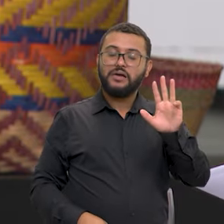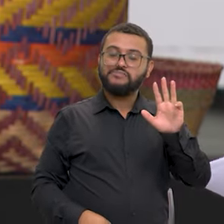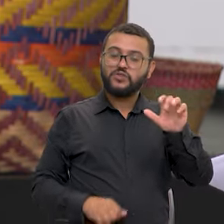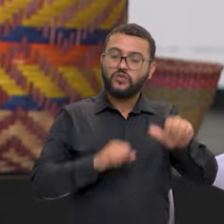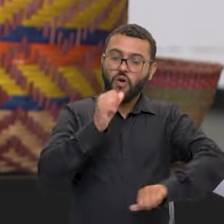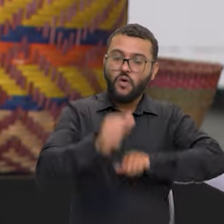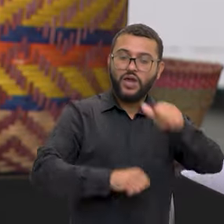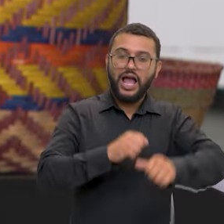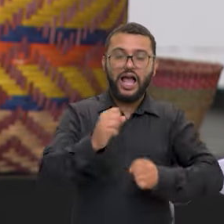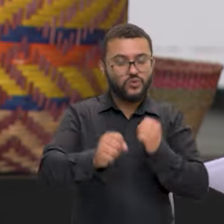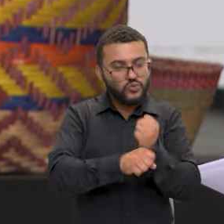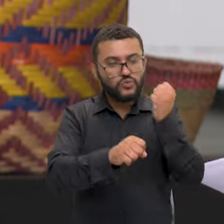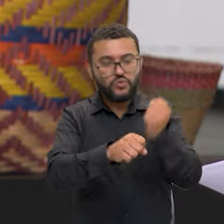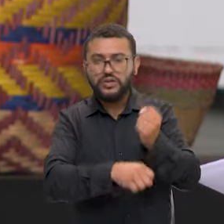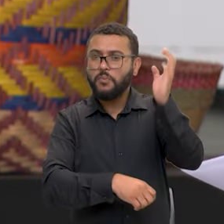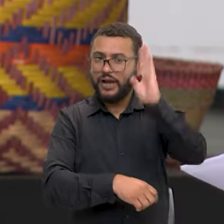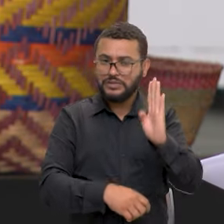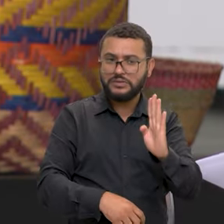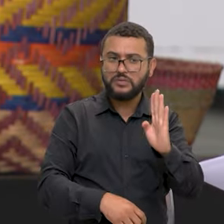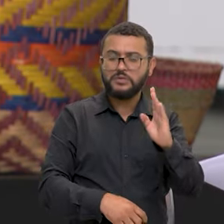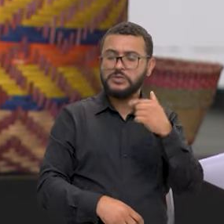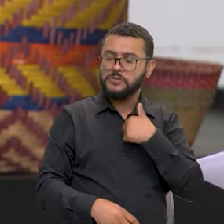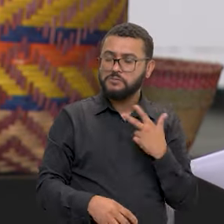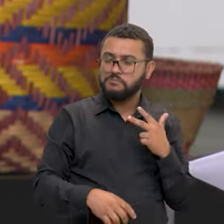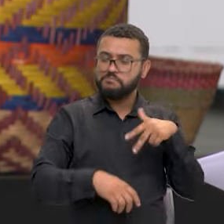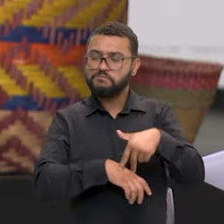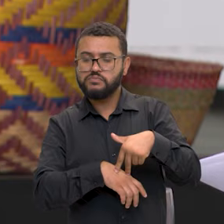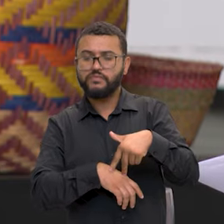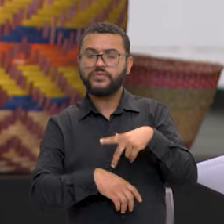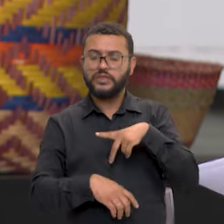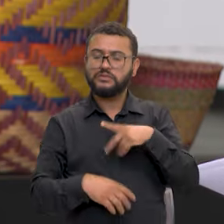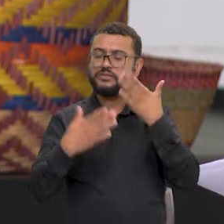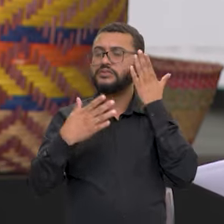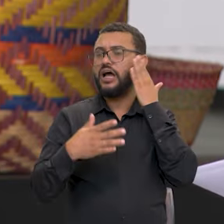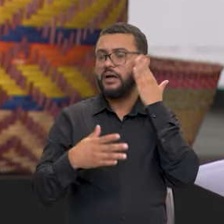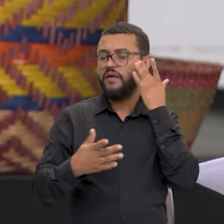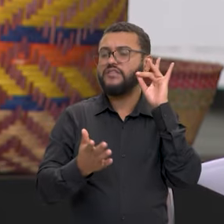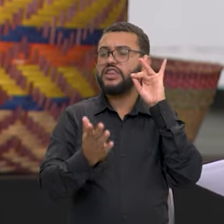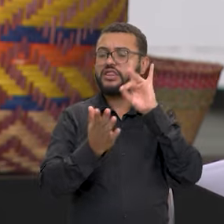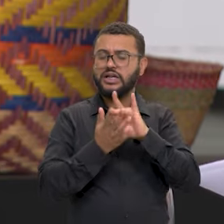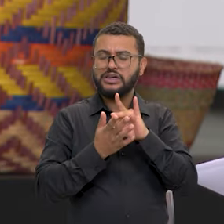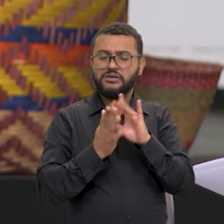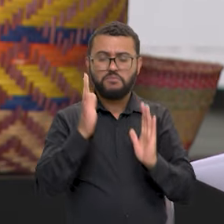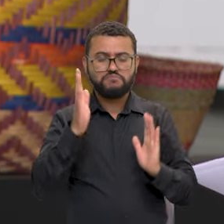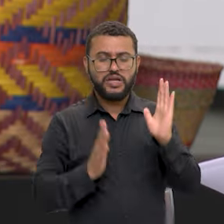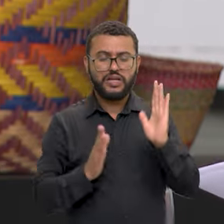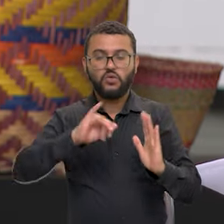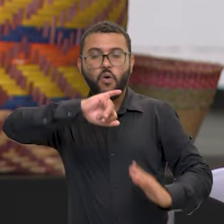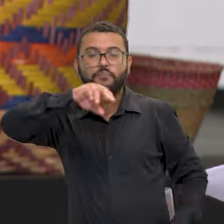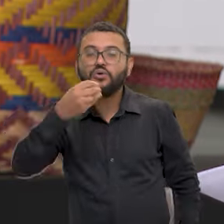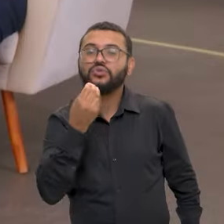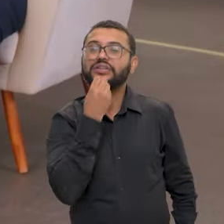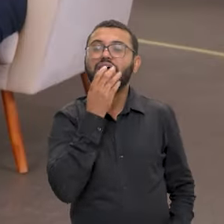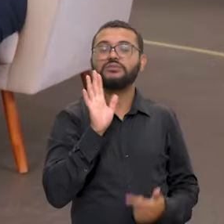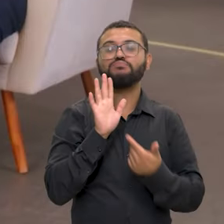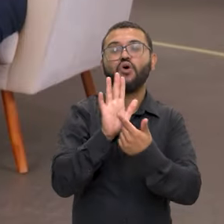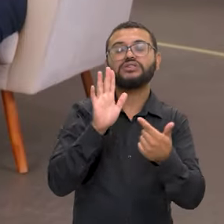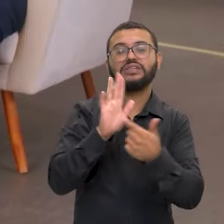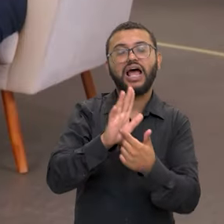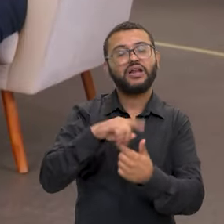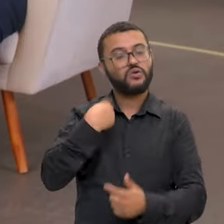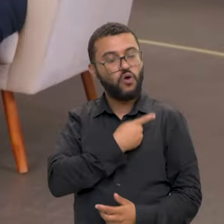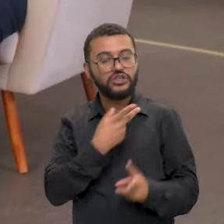reconstruir o país, é realmente um momento oportuno de mostrar a nossa